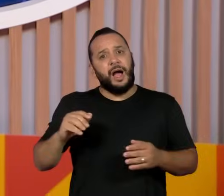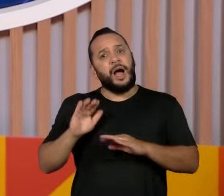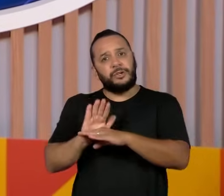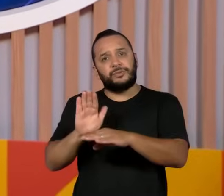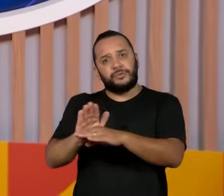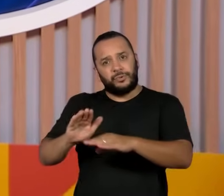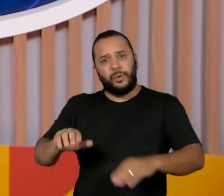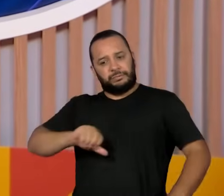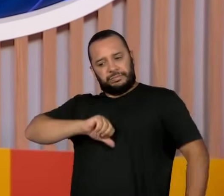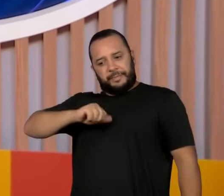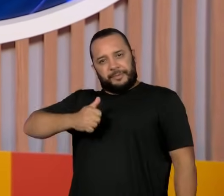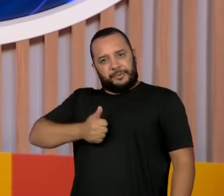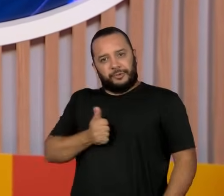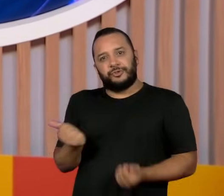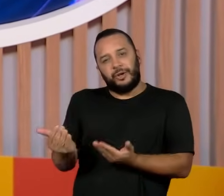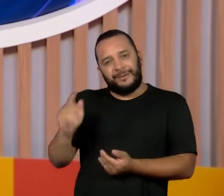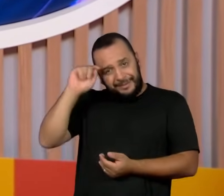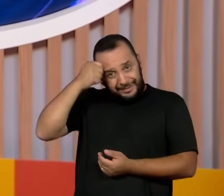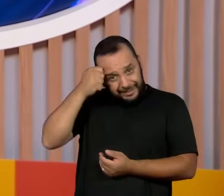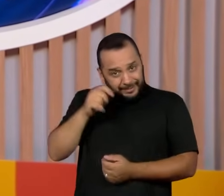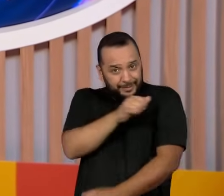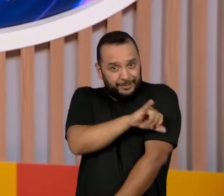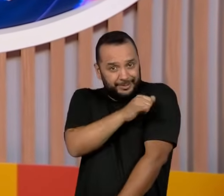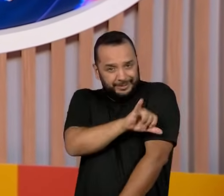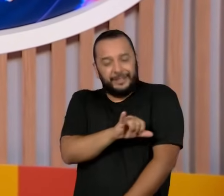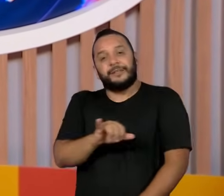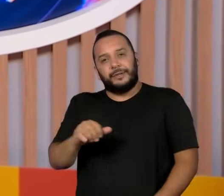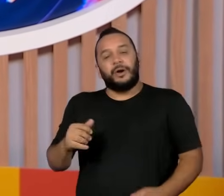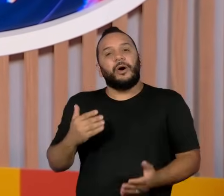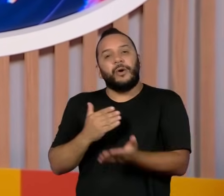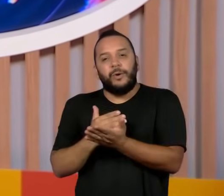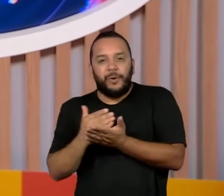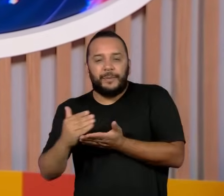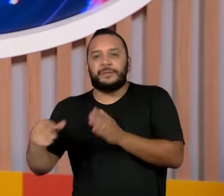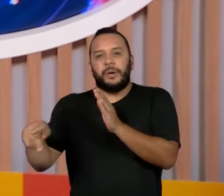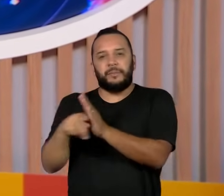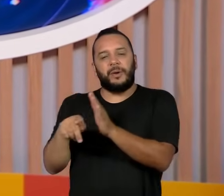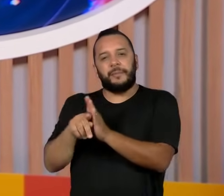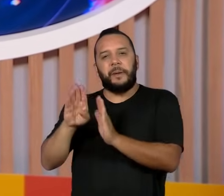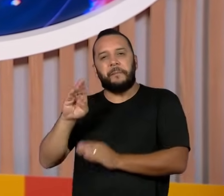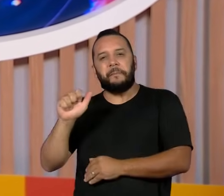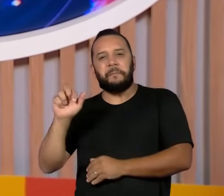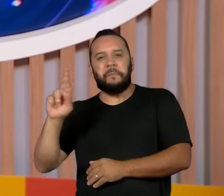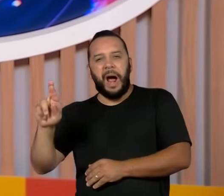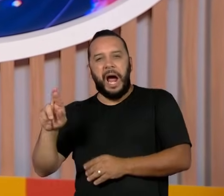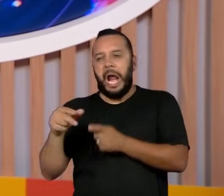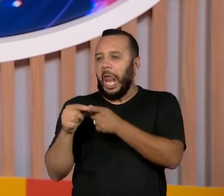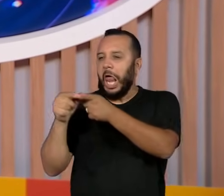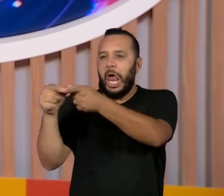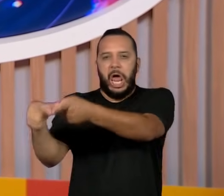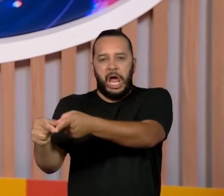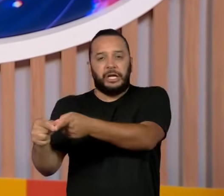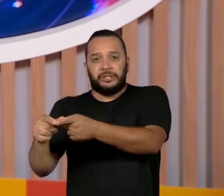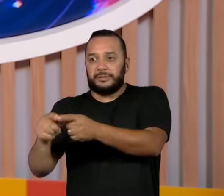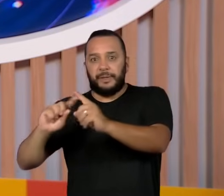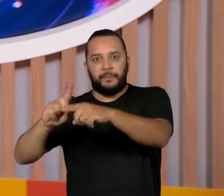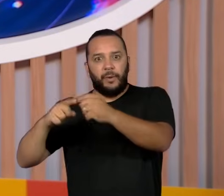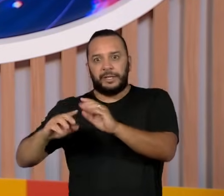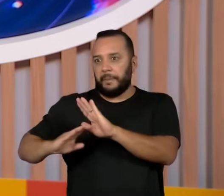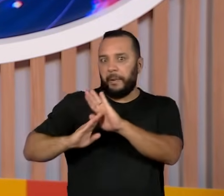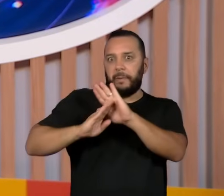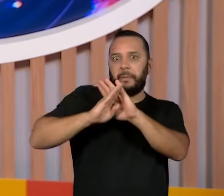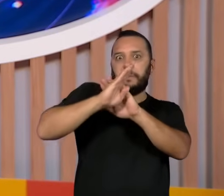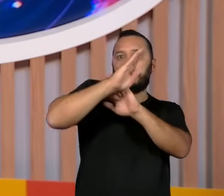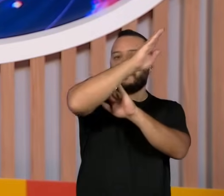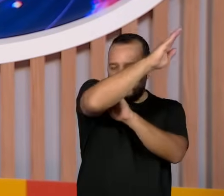A cena começou nos bailes do subúrbio e chegou até a indústria fonográfica, que investiu em artistas brasileiros como a banda